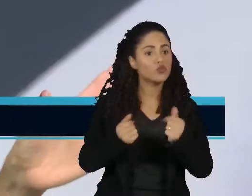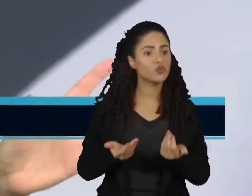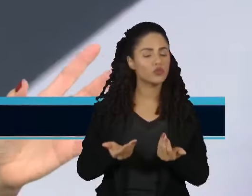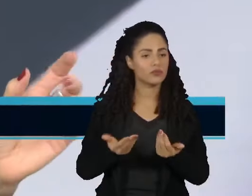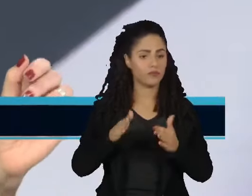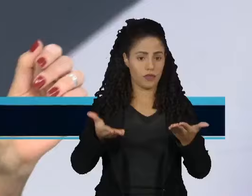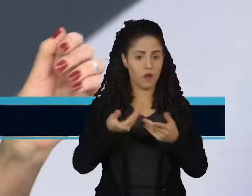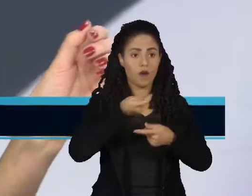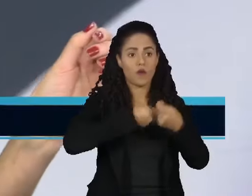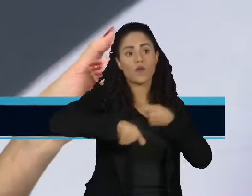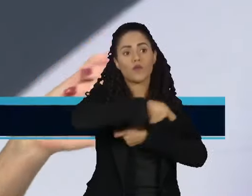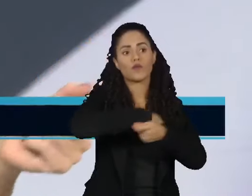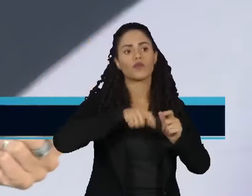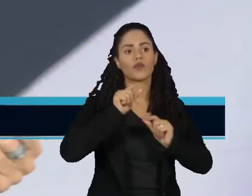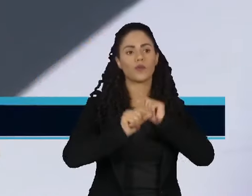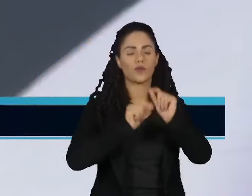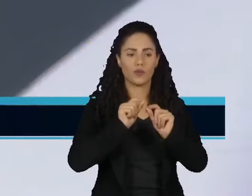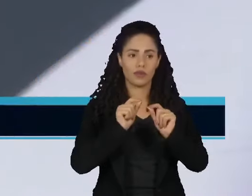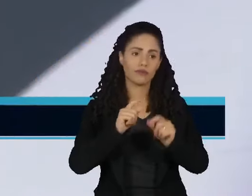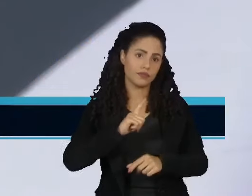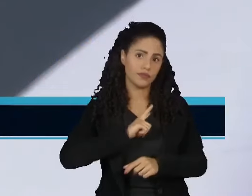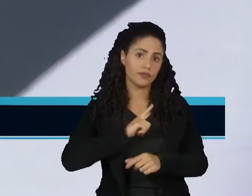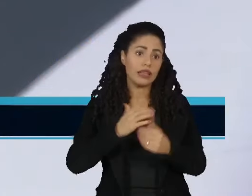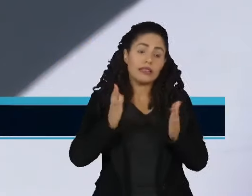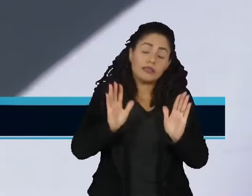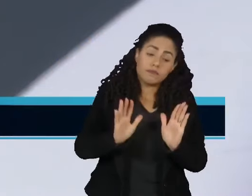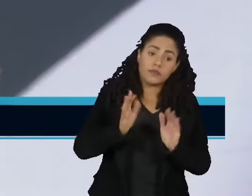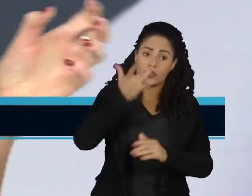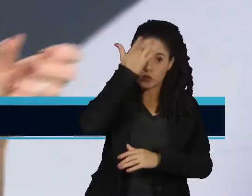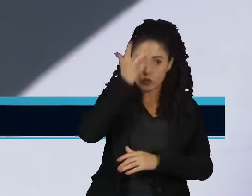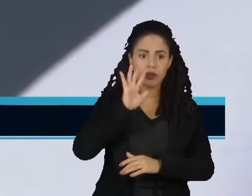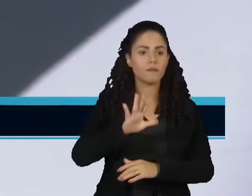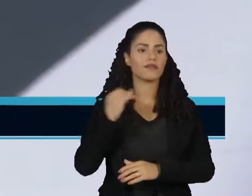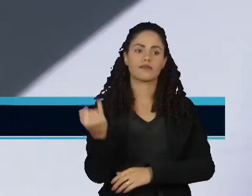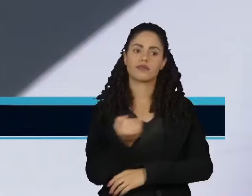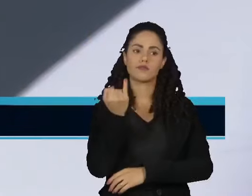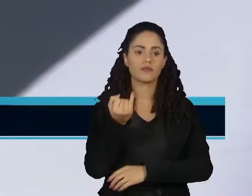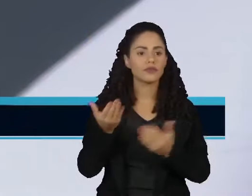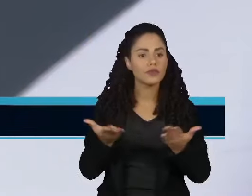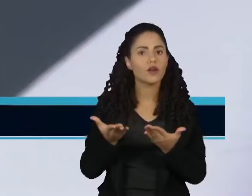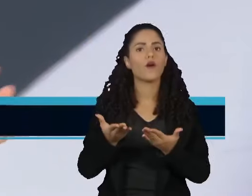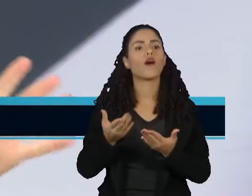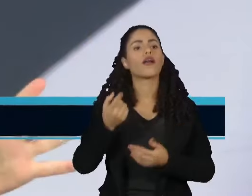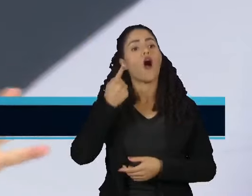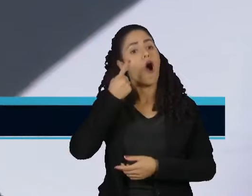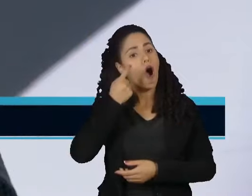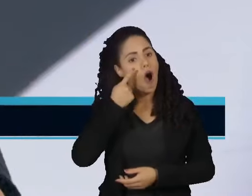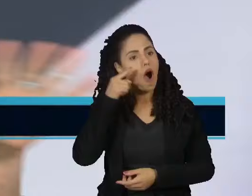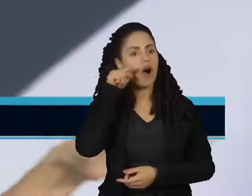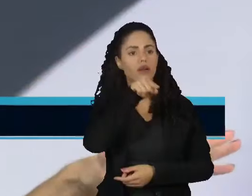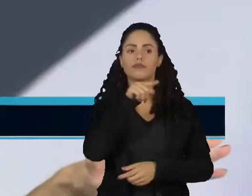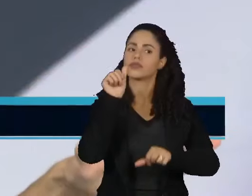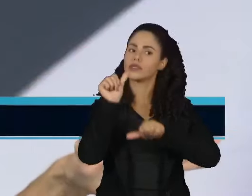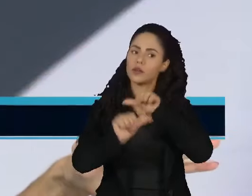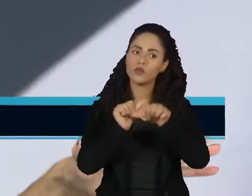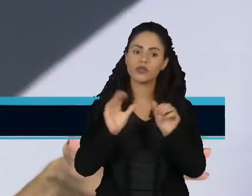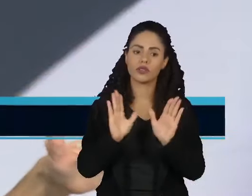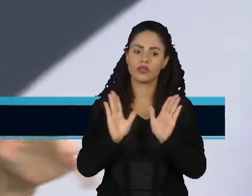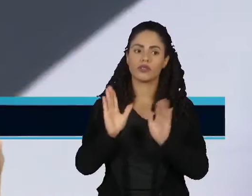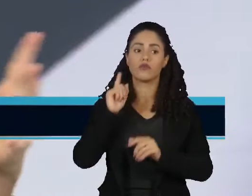Agora, eu acho que não sei se é precipitado, mas eu acho que é importante que apareça para as pessoas. Olha, gente, esse negócio aqui está mudando muito mais do que a